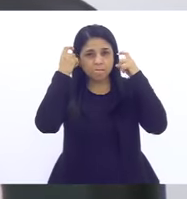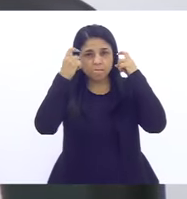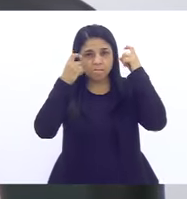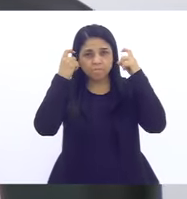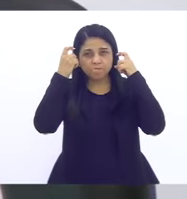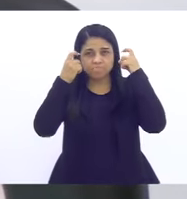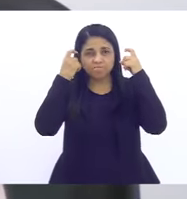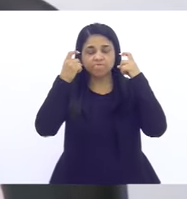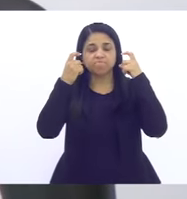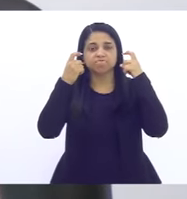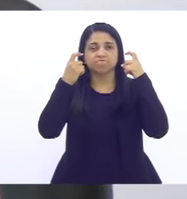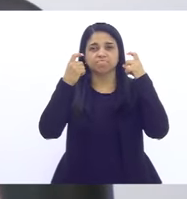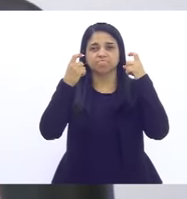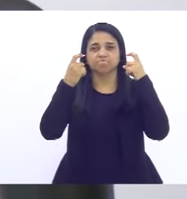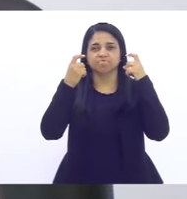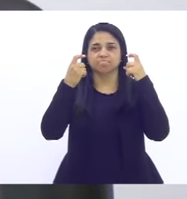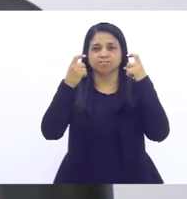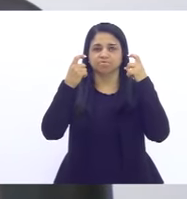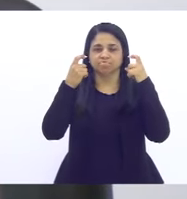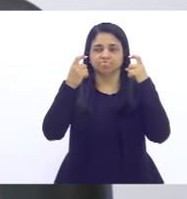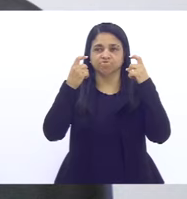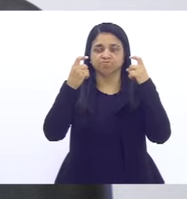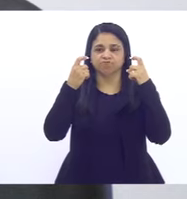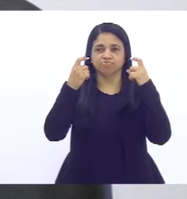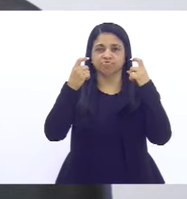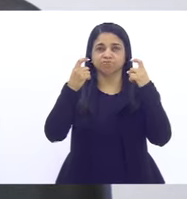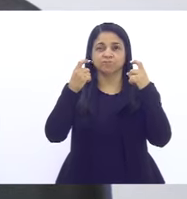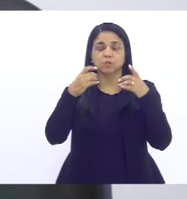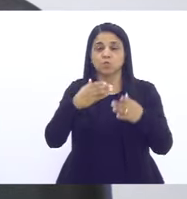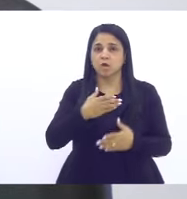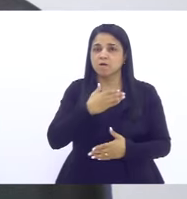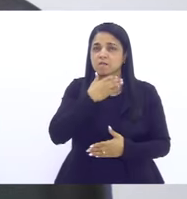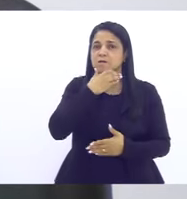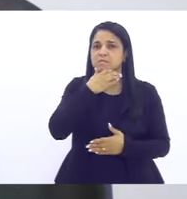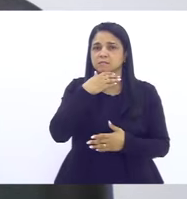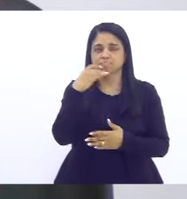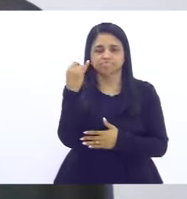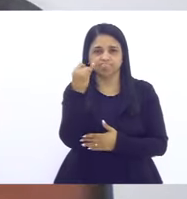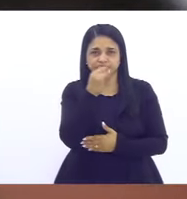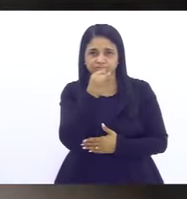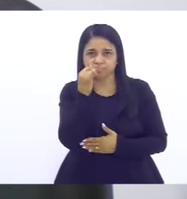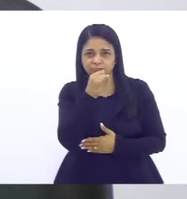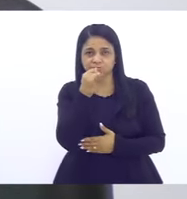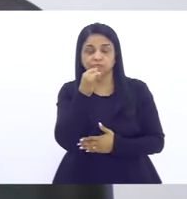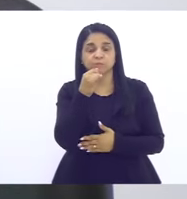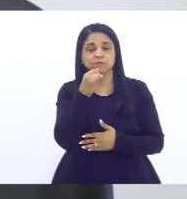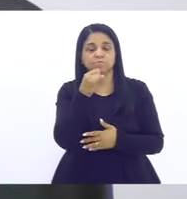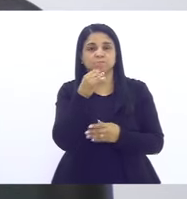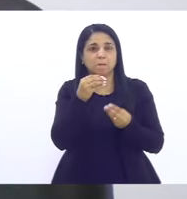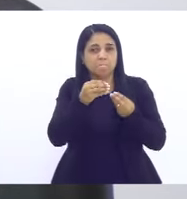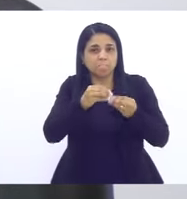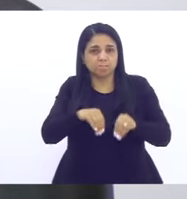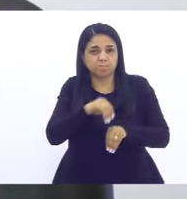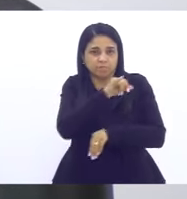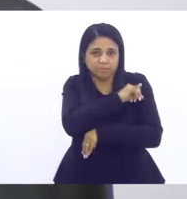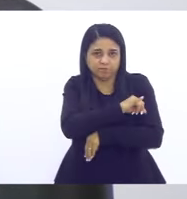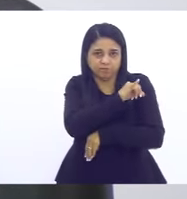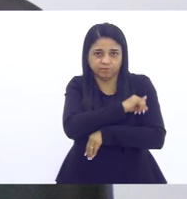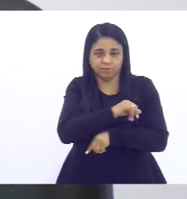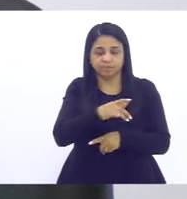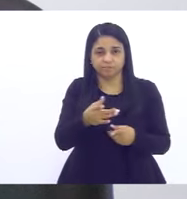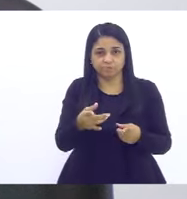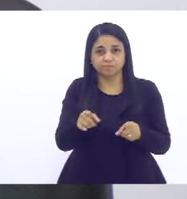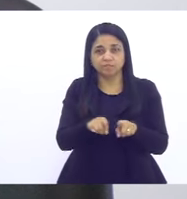numa indignação extremamente grande com essa crise energética que afetou o Estado do Rio de Janeiro, mais precisamente, né,